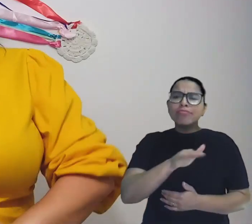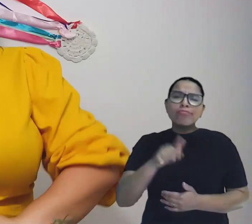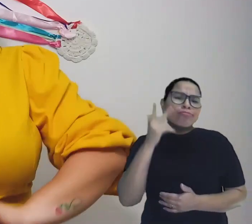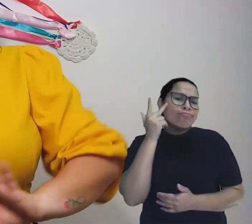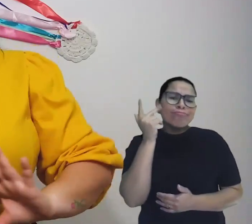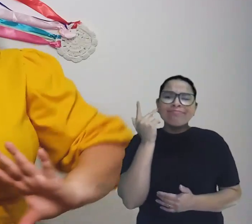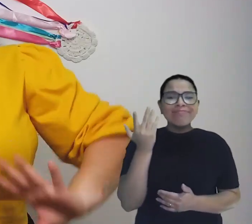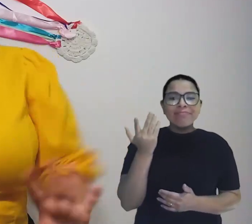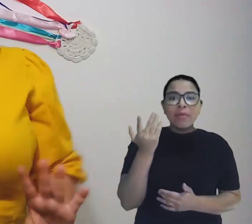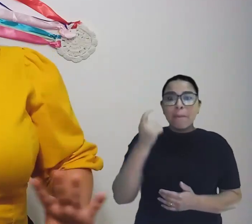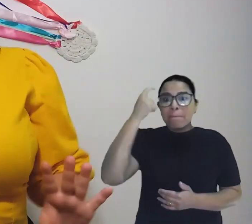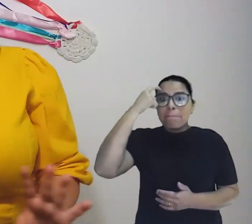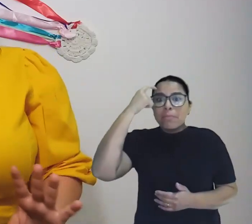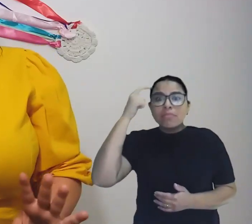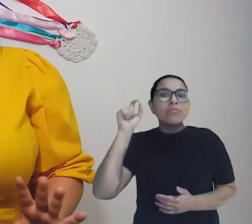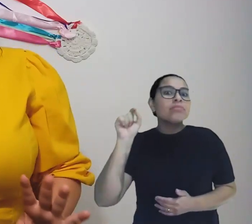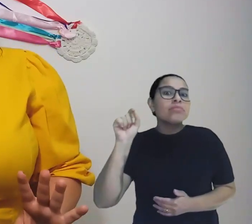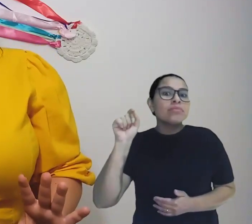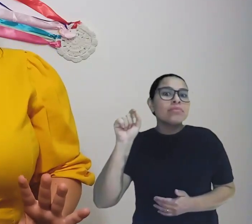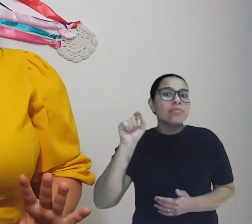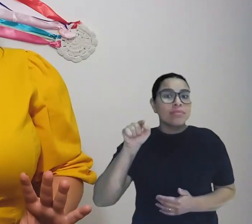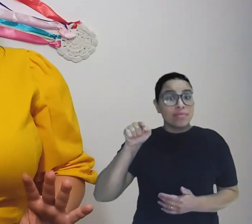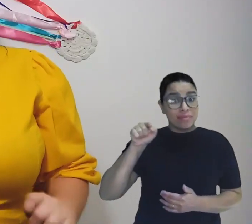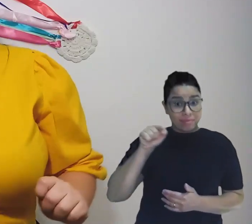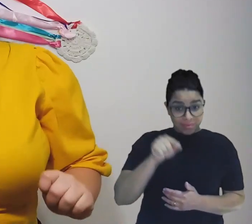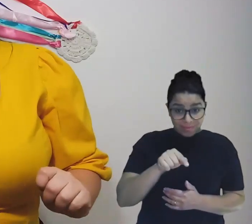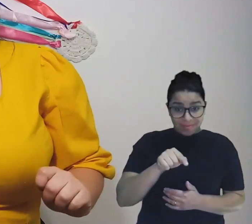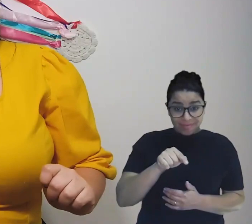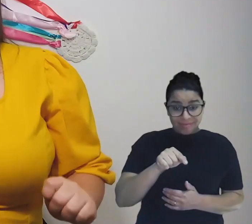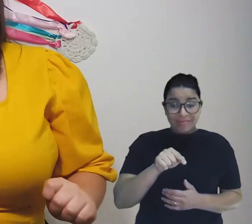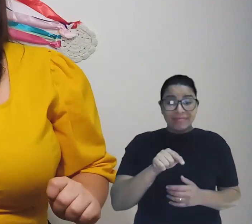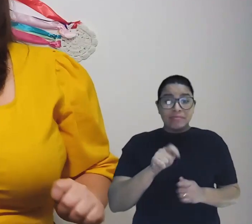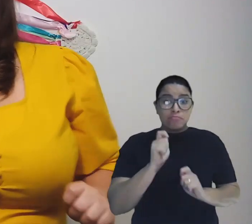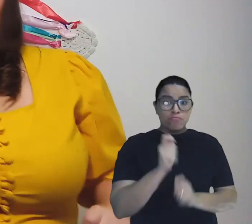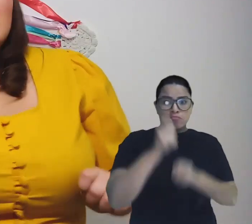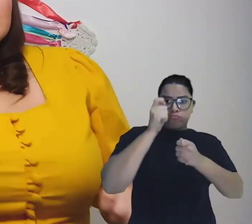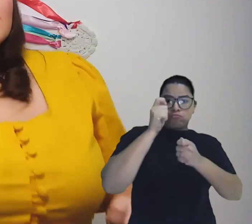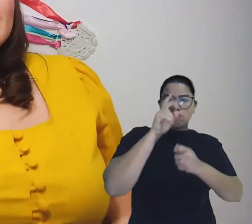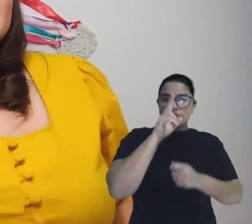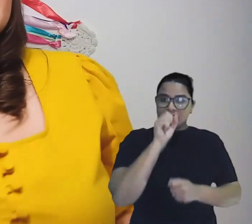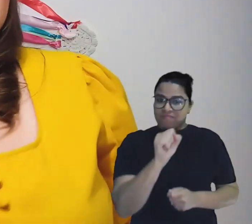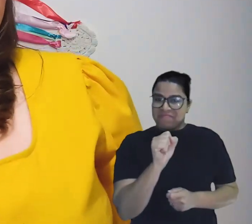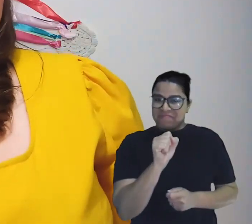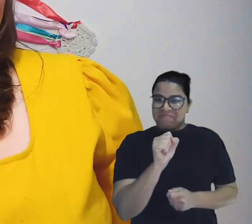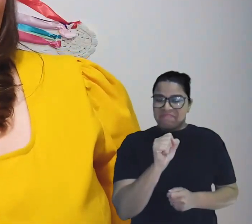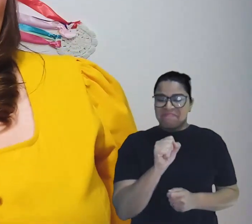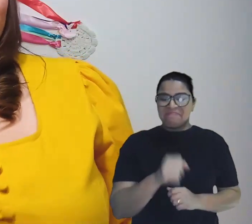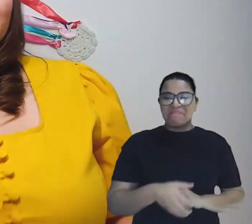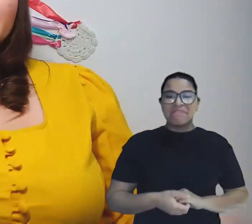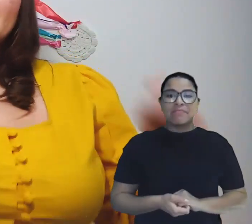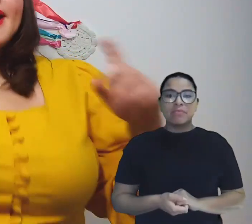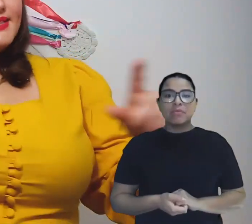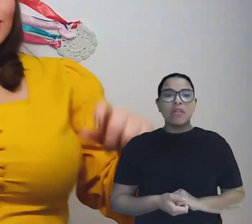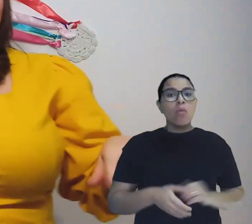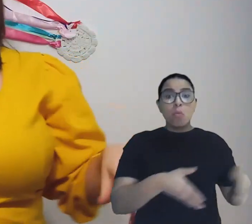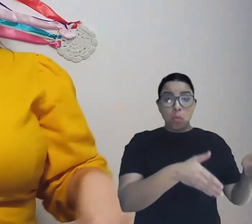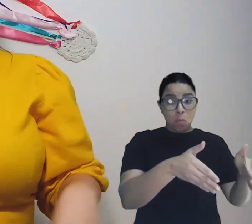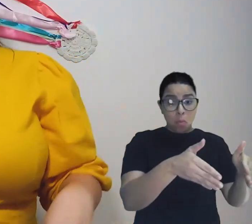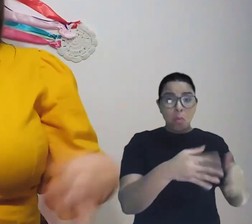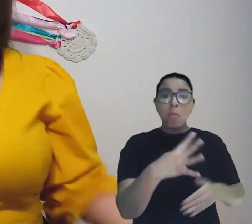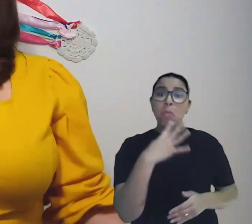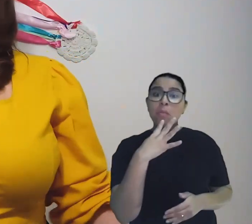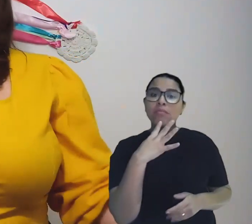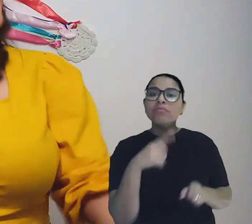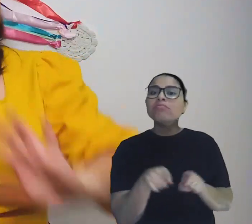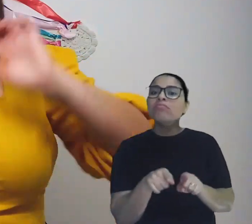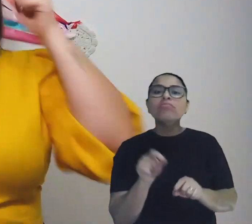Achavam que ela era uma tremenda de uma feiticeira. No caminho, ela também conheceu o espantalho. Esse espantalho